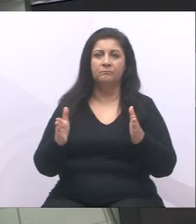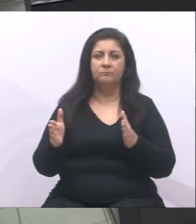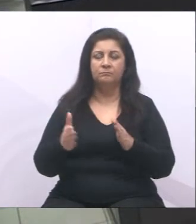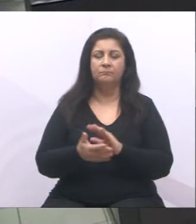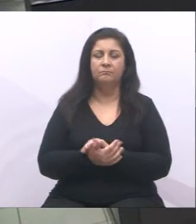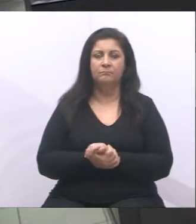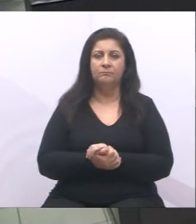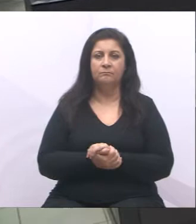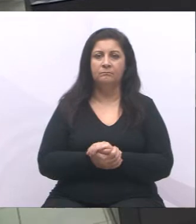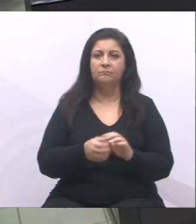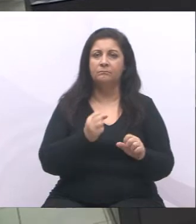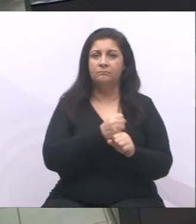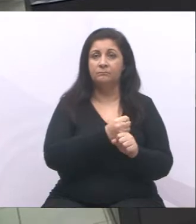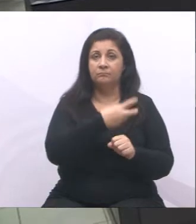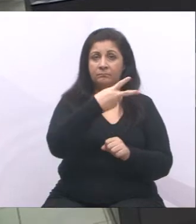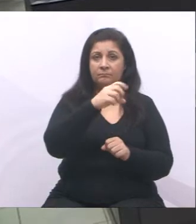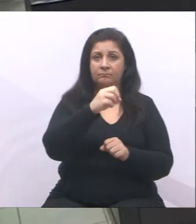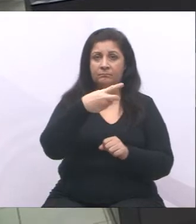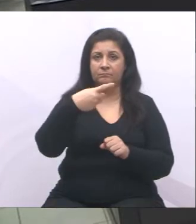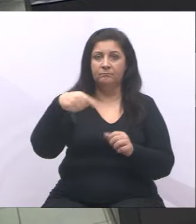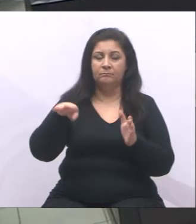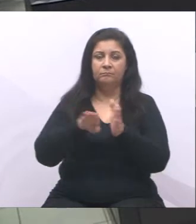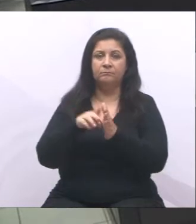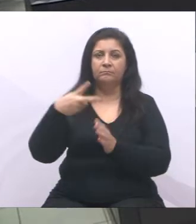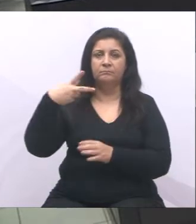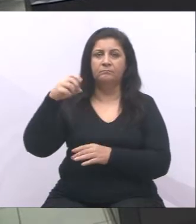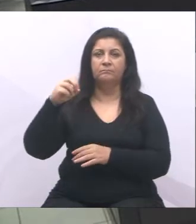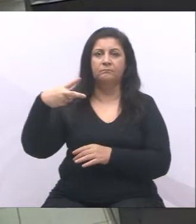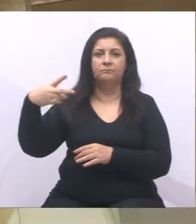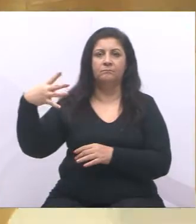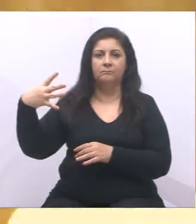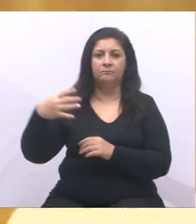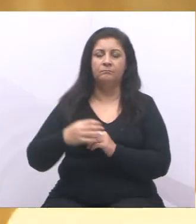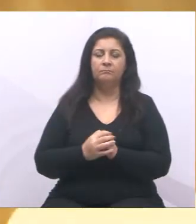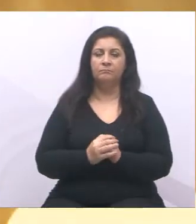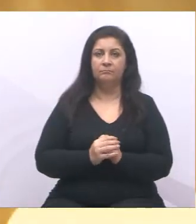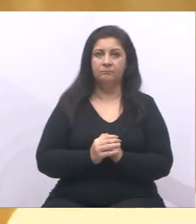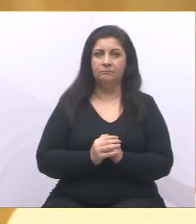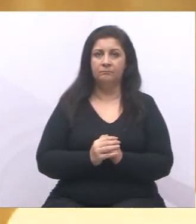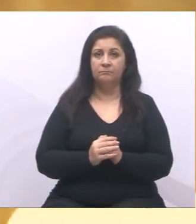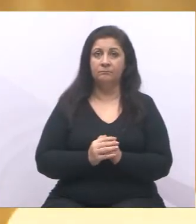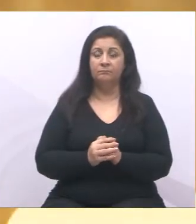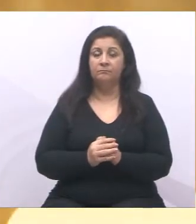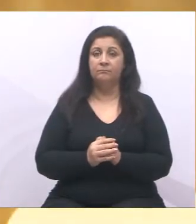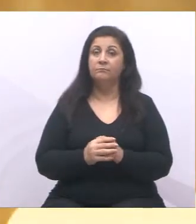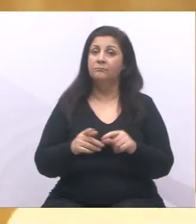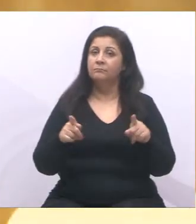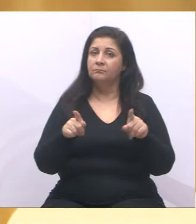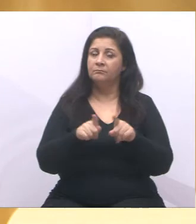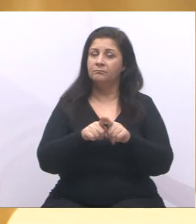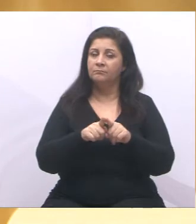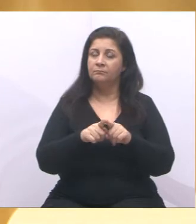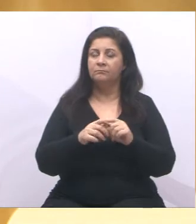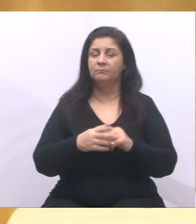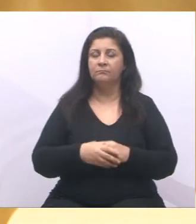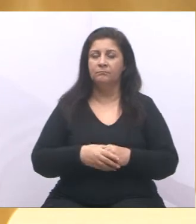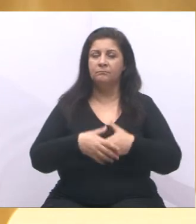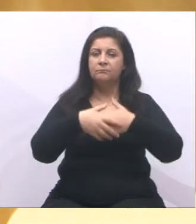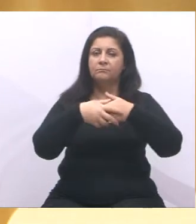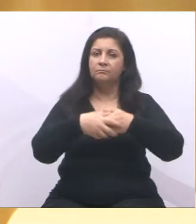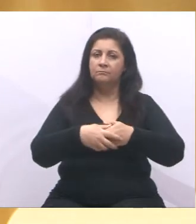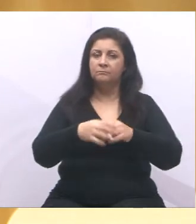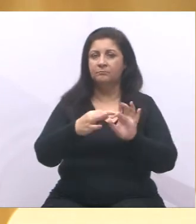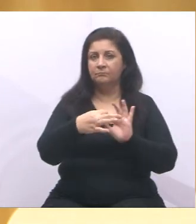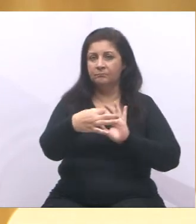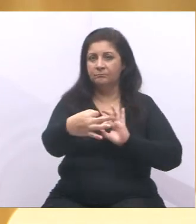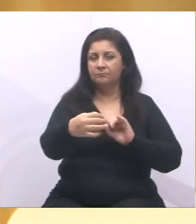nos anos de 2021 a 2024. Quero aqui uma saudação à distância, porém necessária,